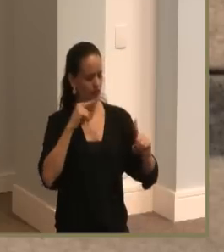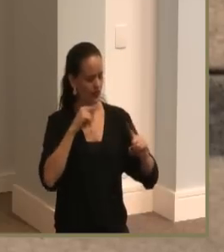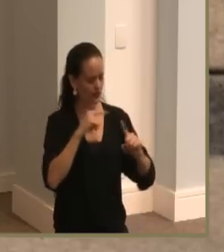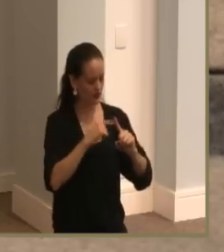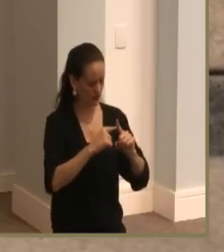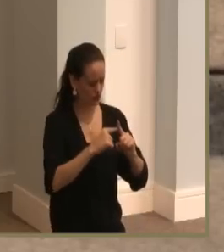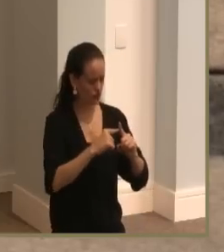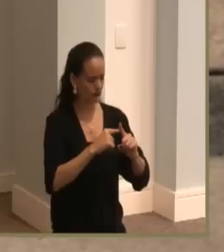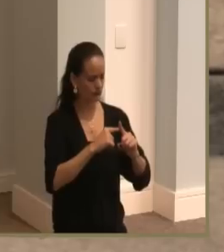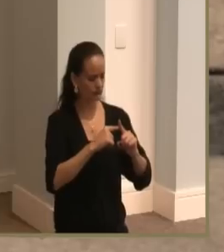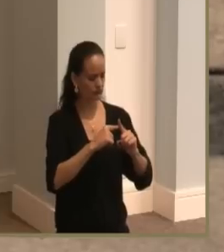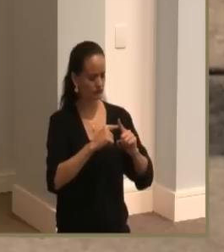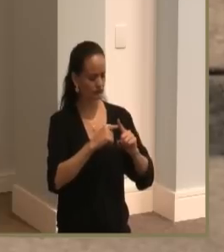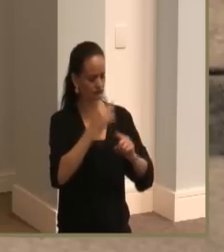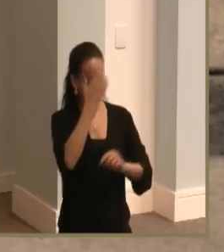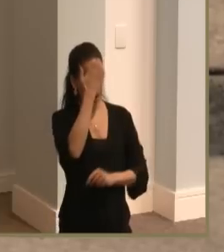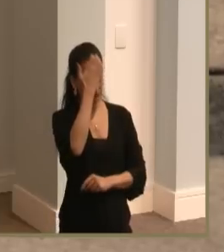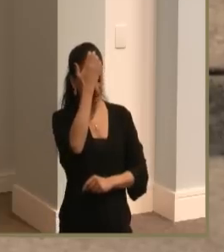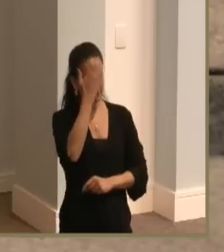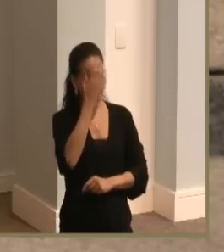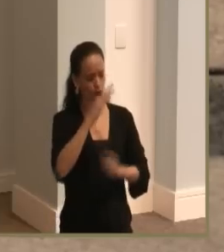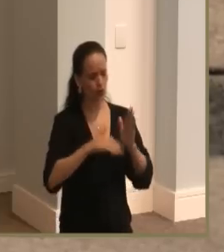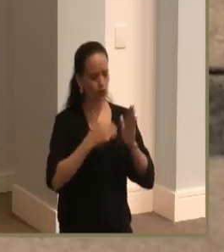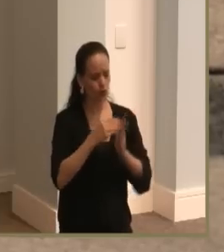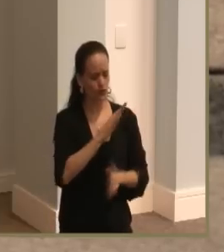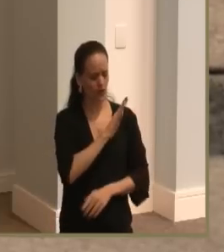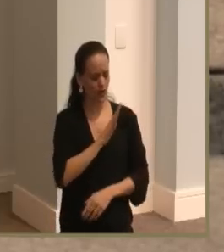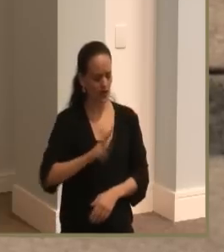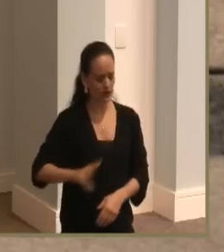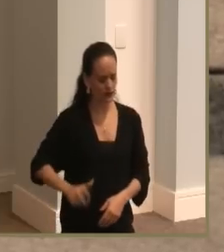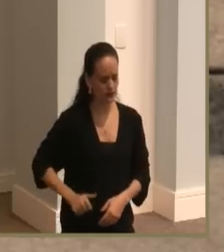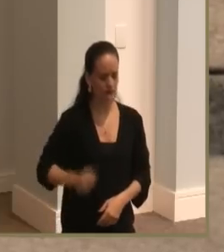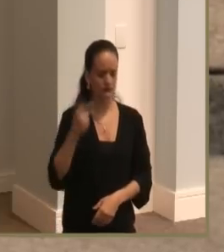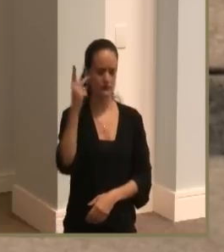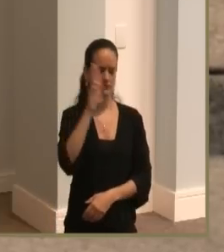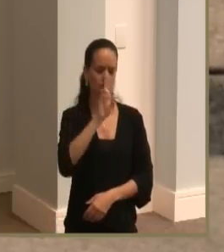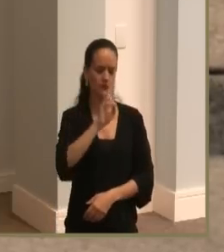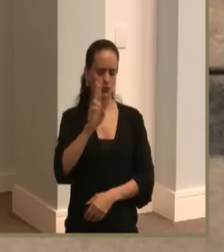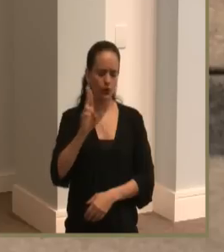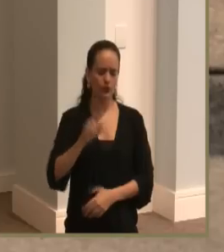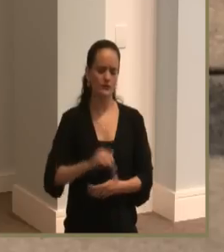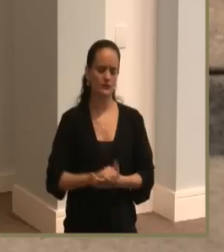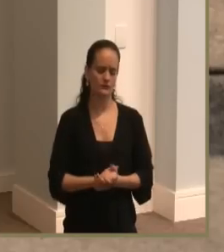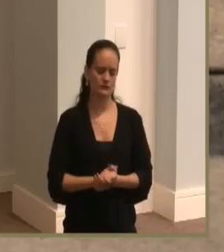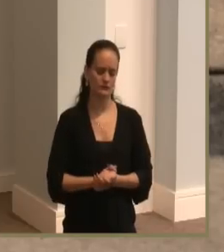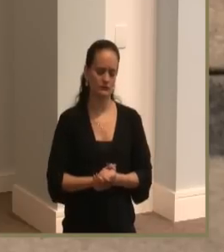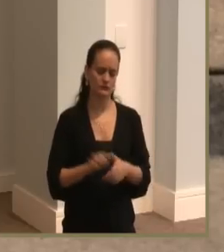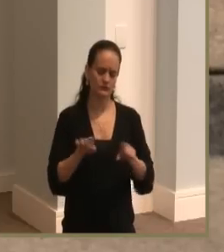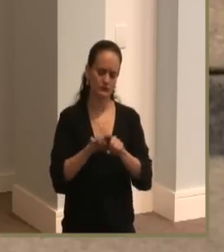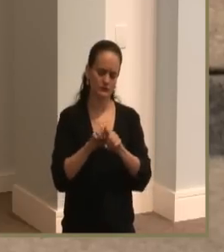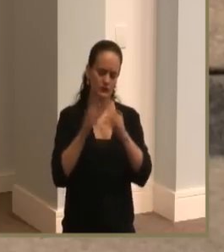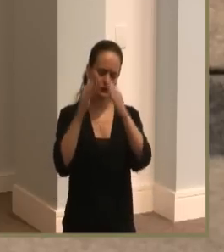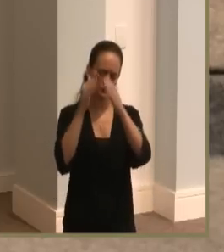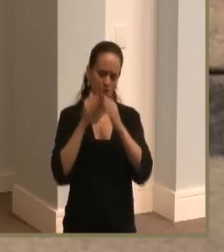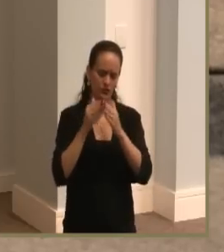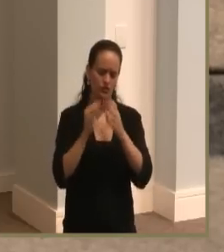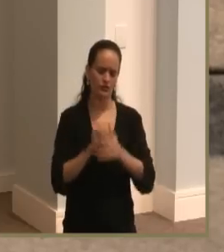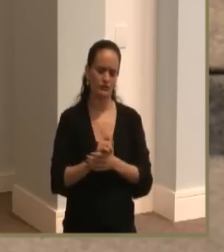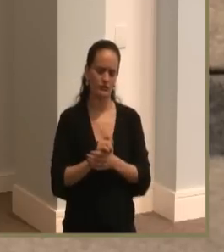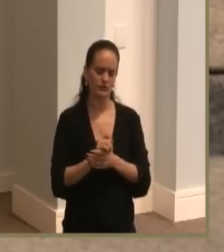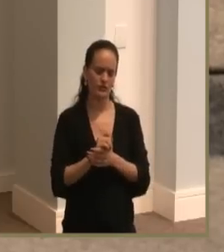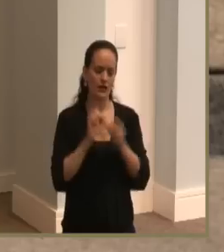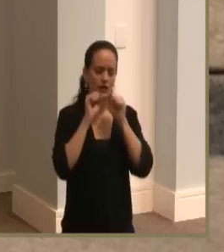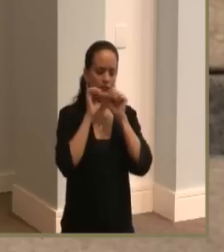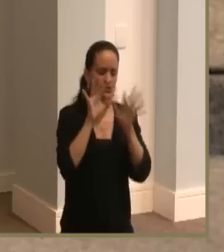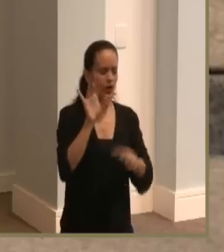toda a adoração a teu nome. Queremos te pedir neste momento que tu venhas abençoar a cada